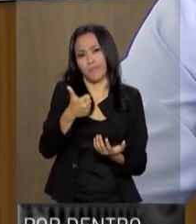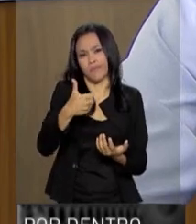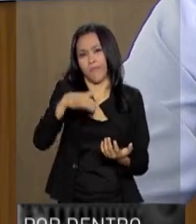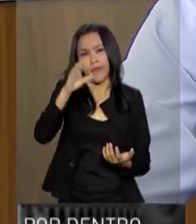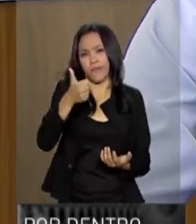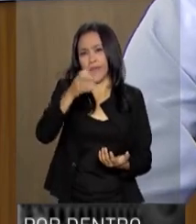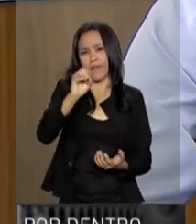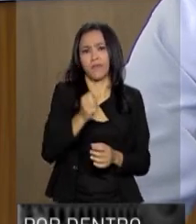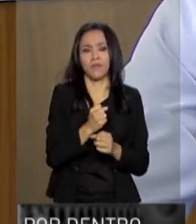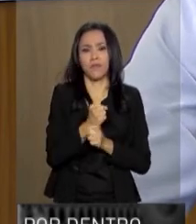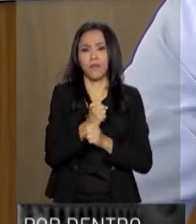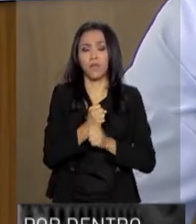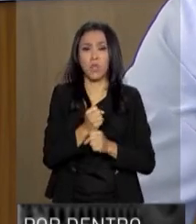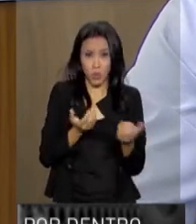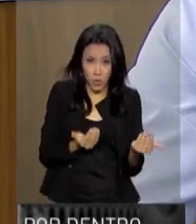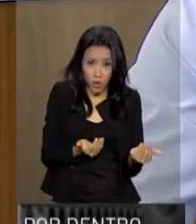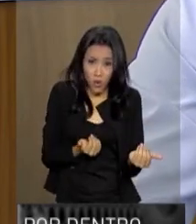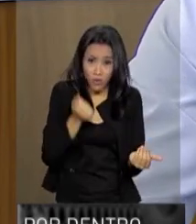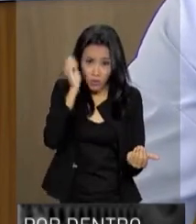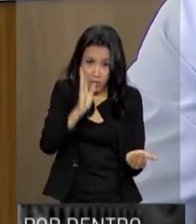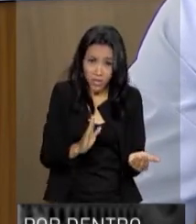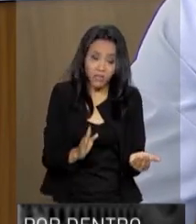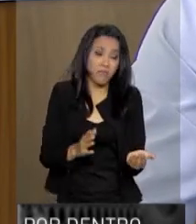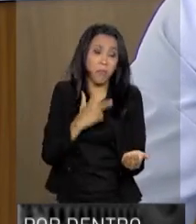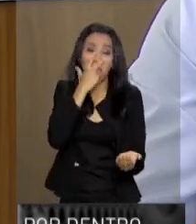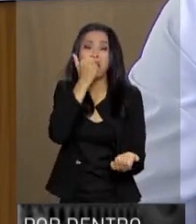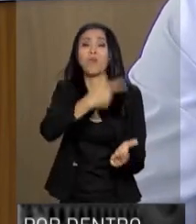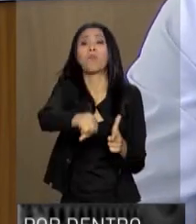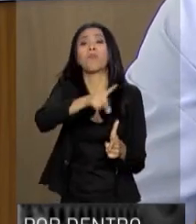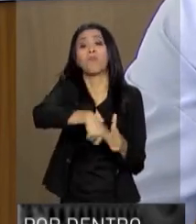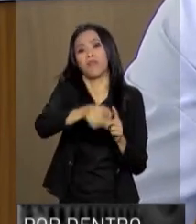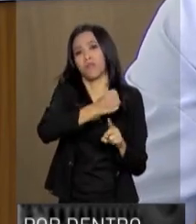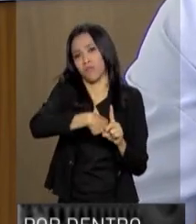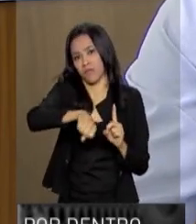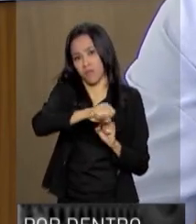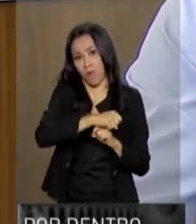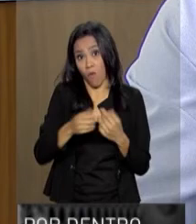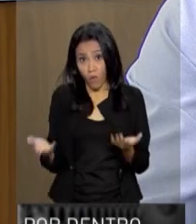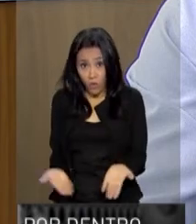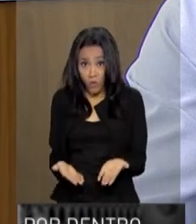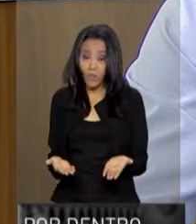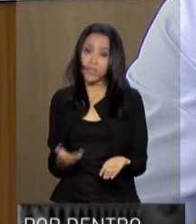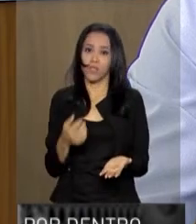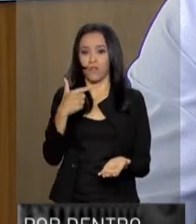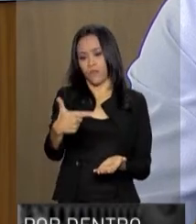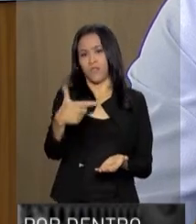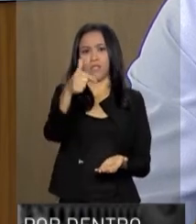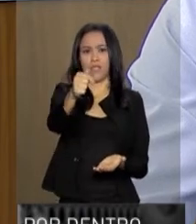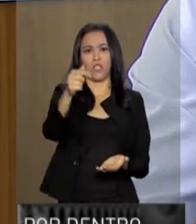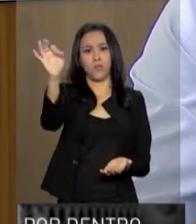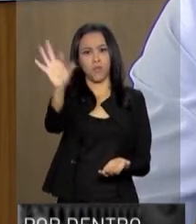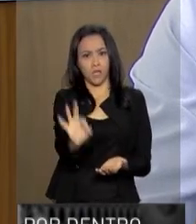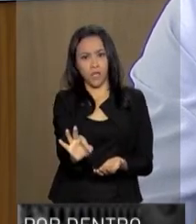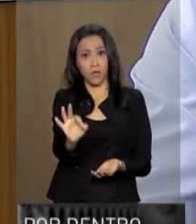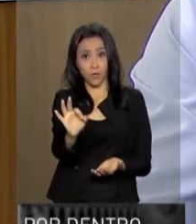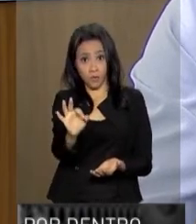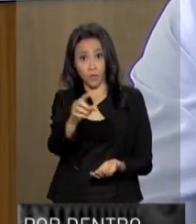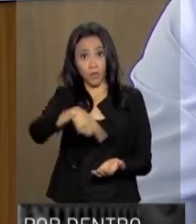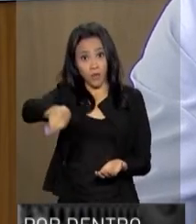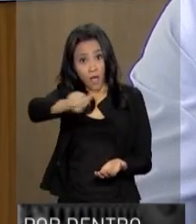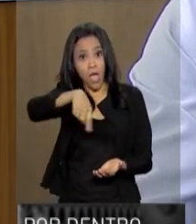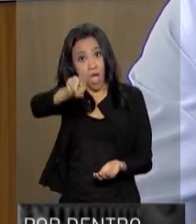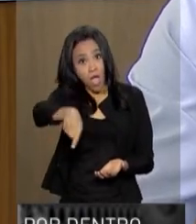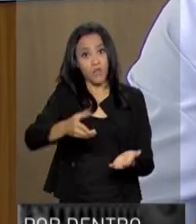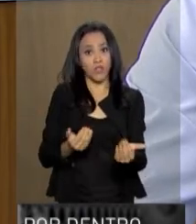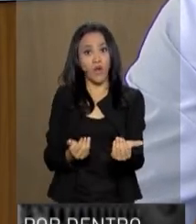como a problemática social hoje um país como o nosso que tem 27% da população jovem nós estamos